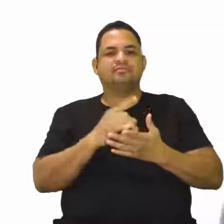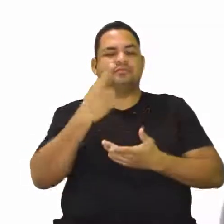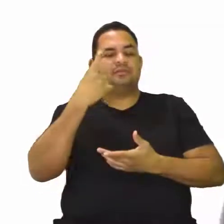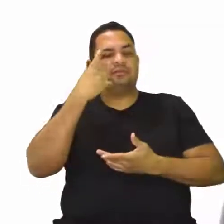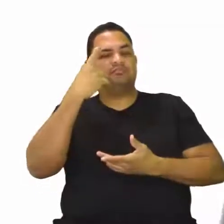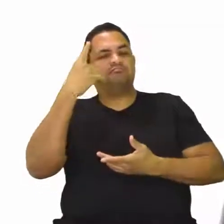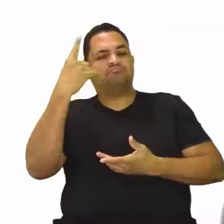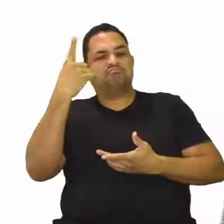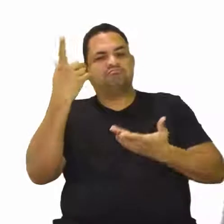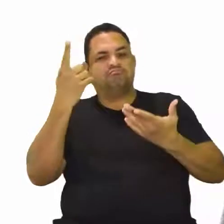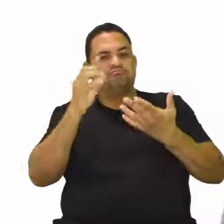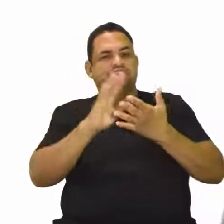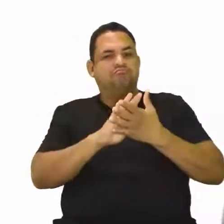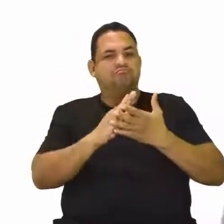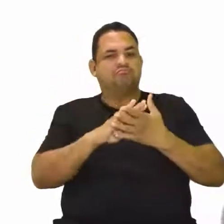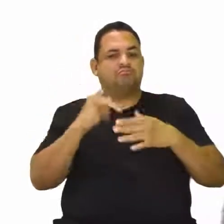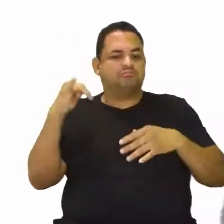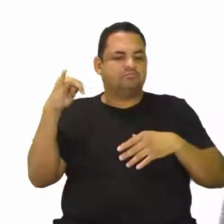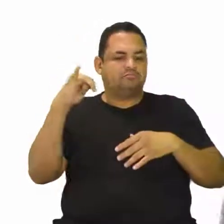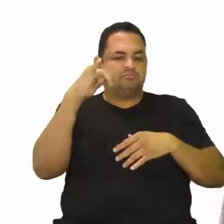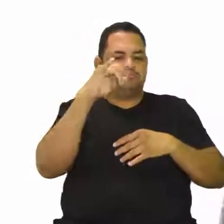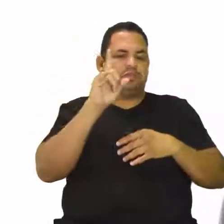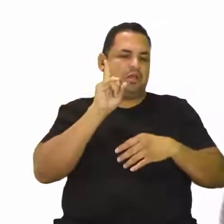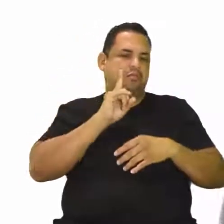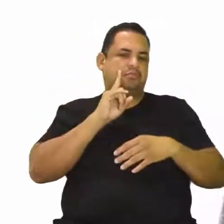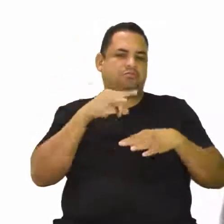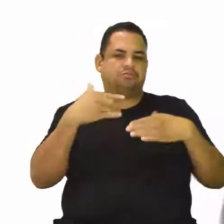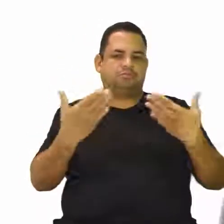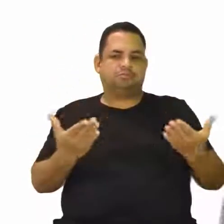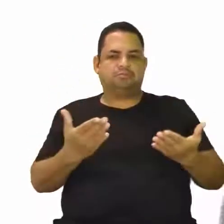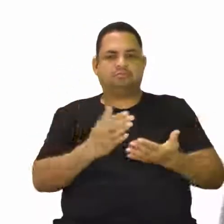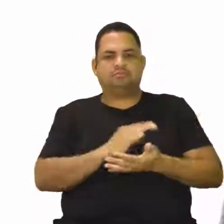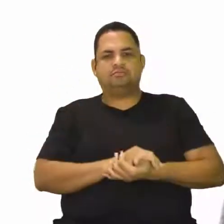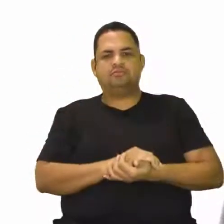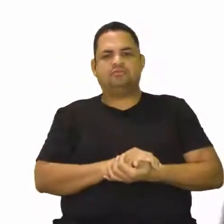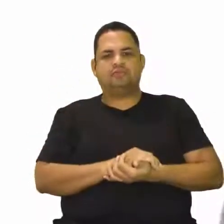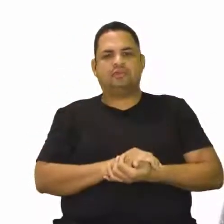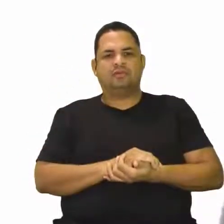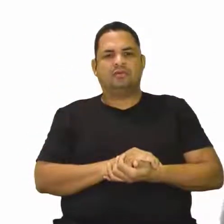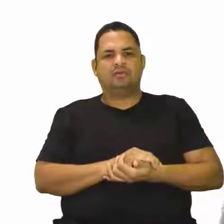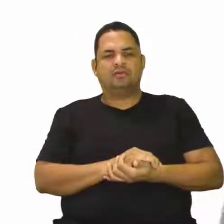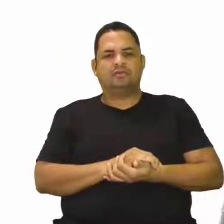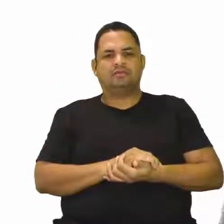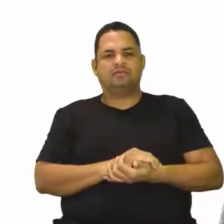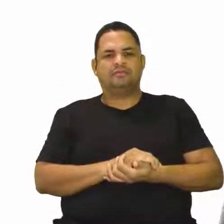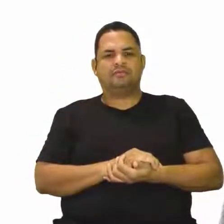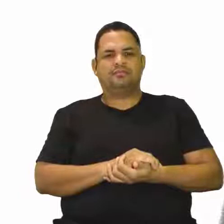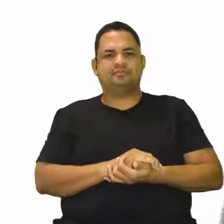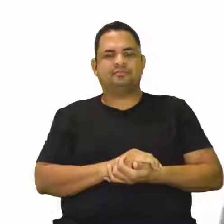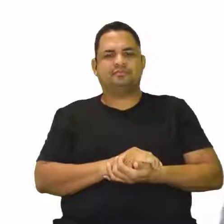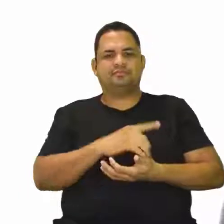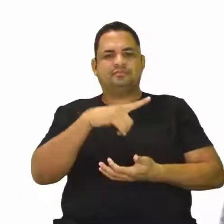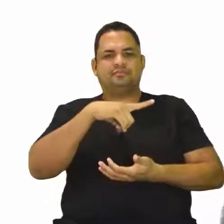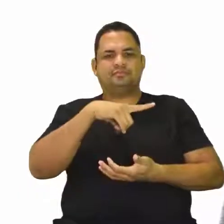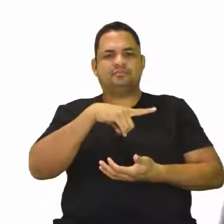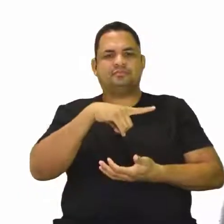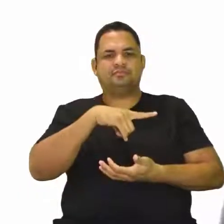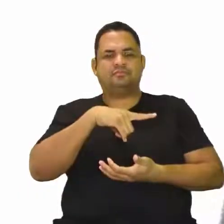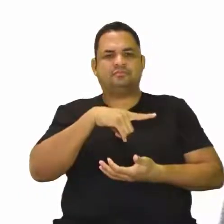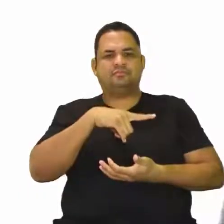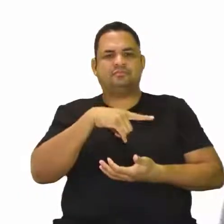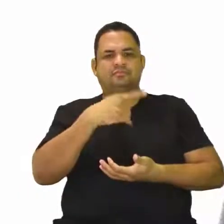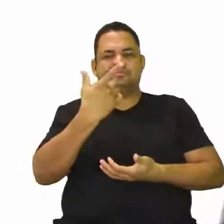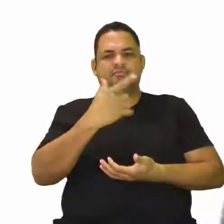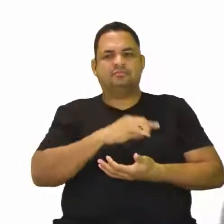tava com o pensamento ainda da célula babys Americanas trem para lá E aí nós temos